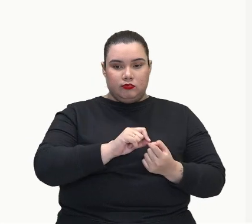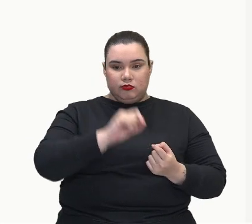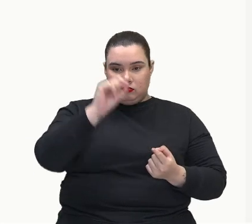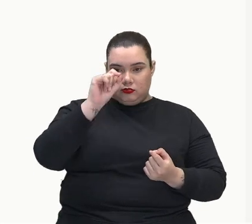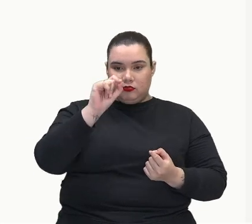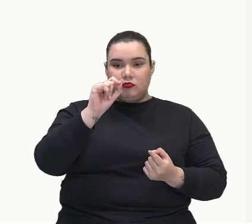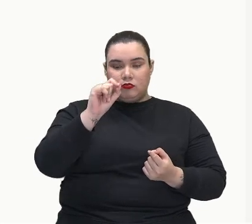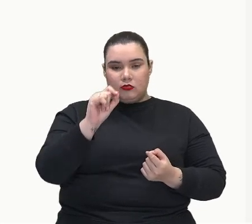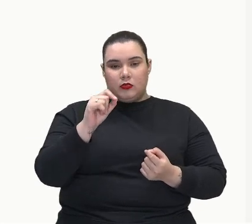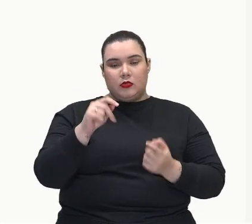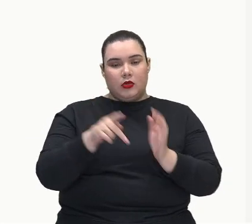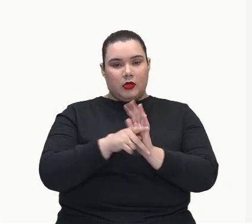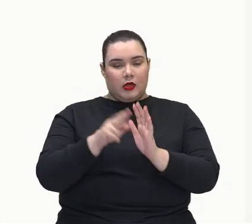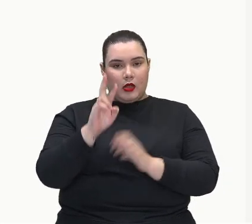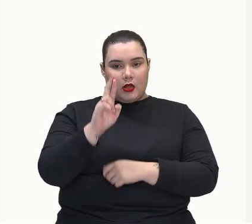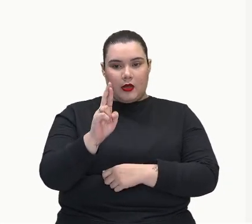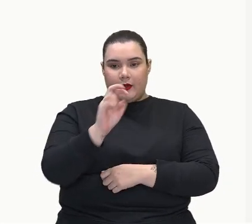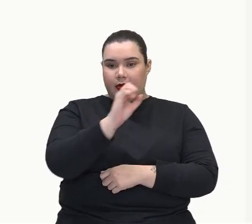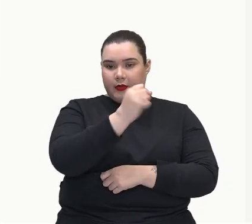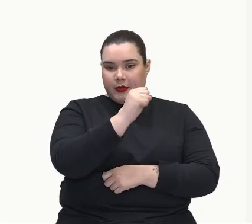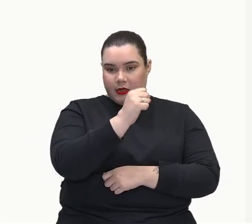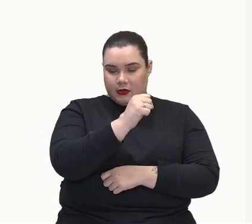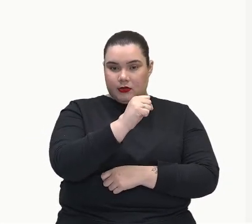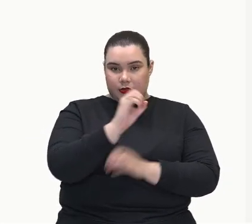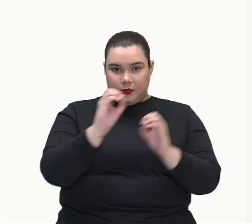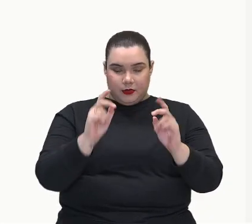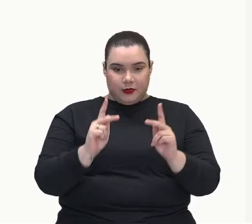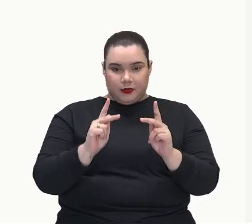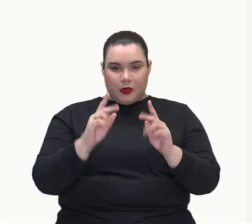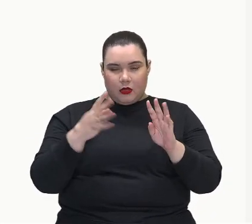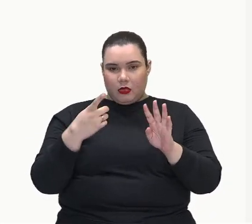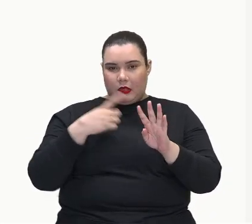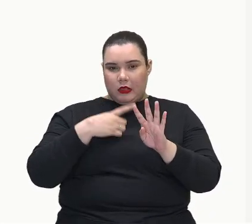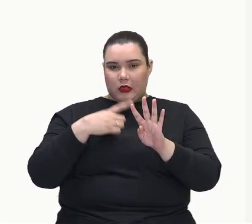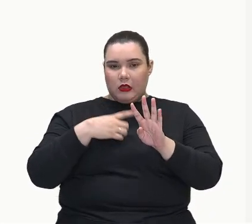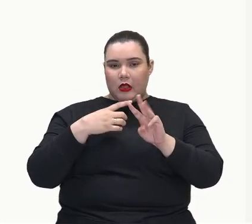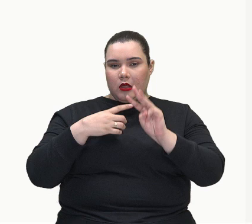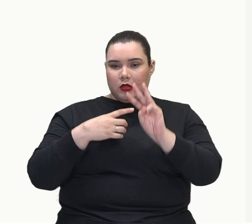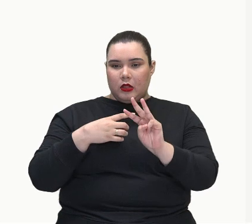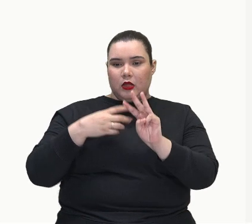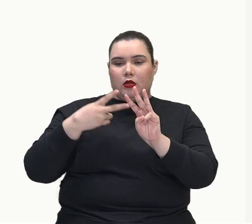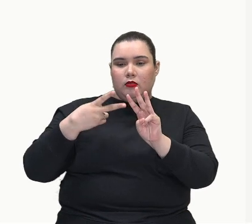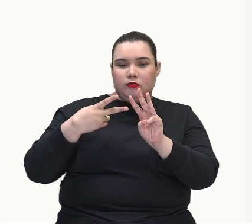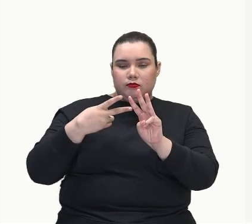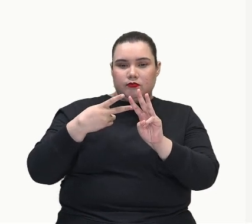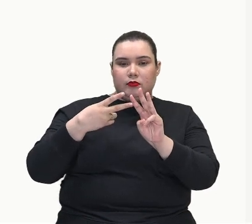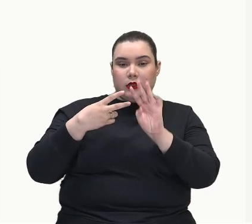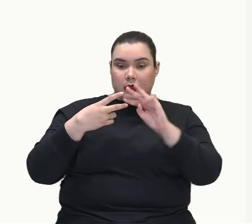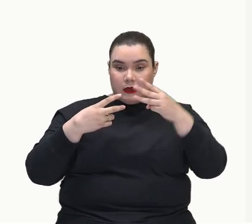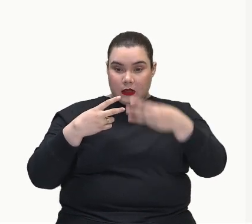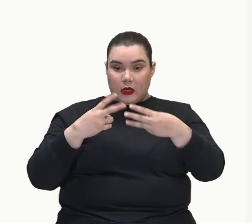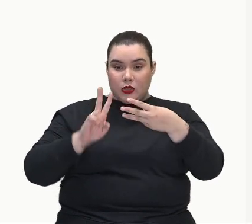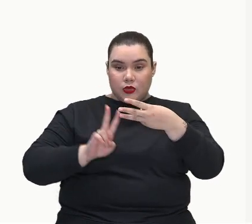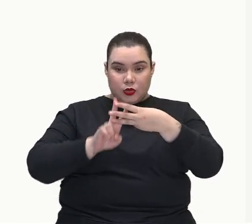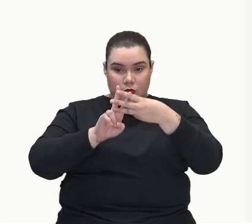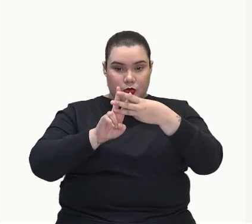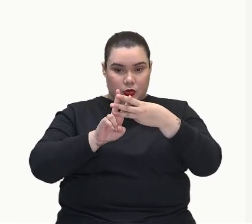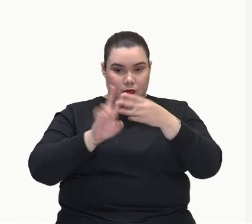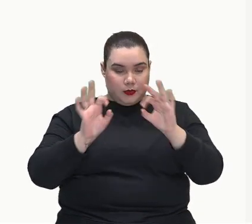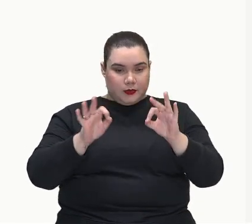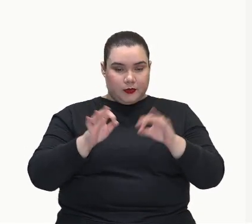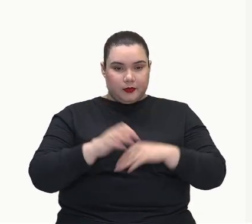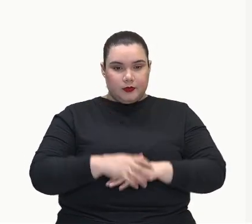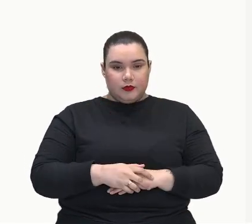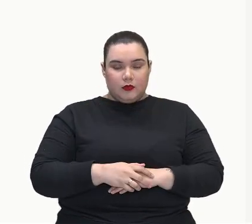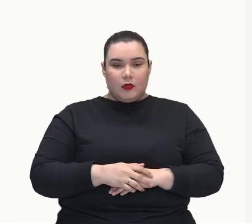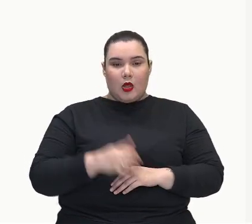S, estão cortando essas retas paralelas. Observem que o primeiro segmento aqui da reta R é 2x mais